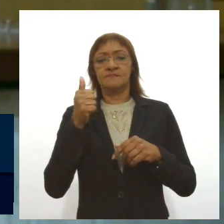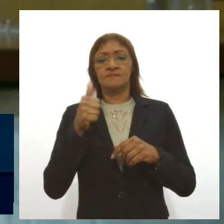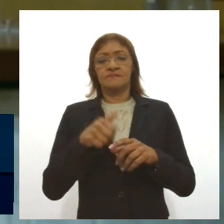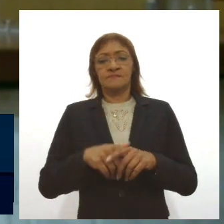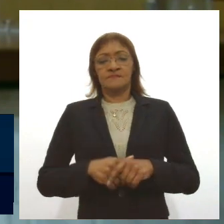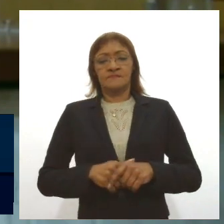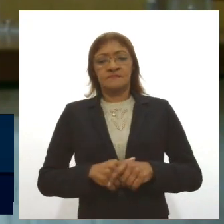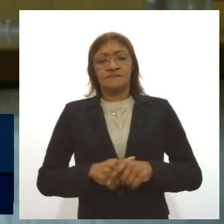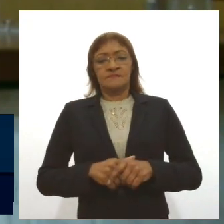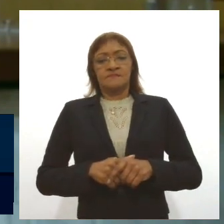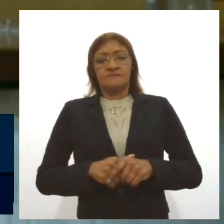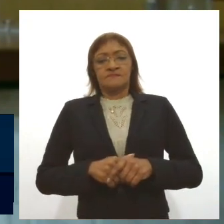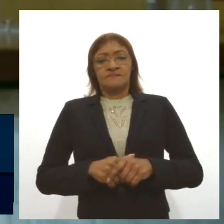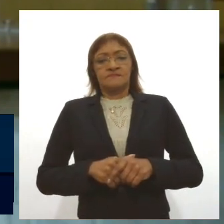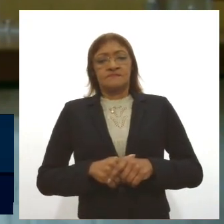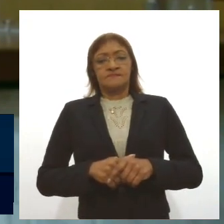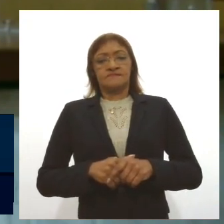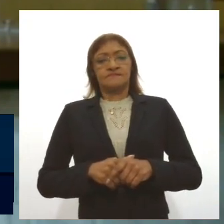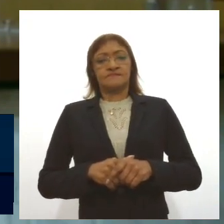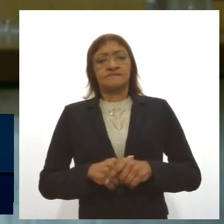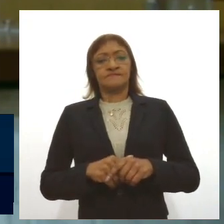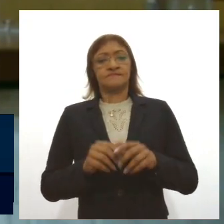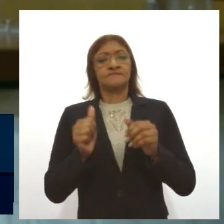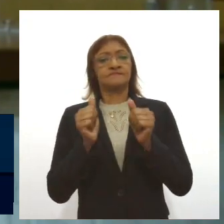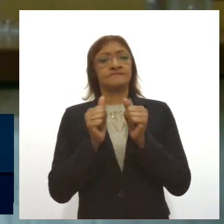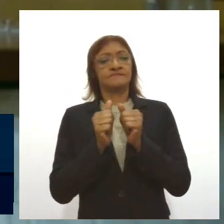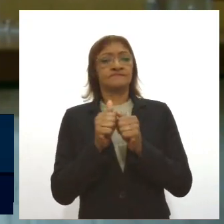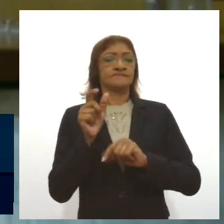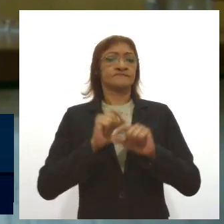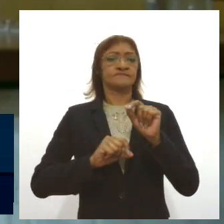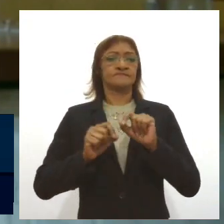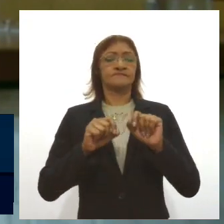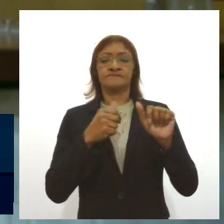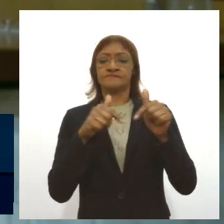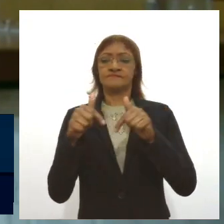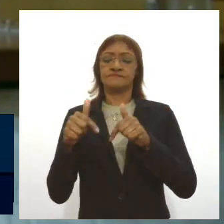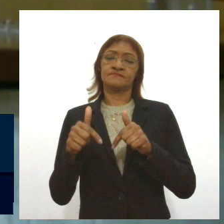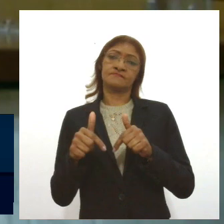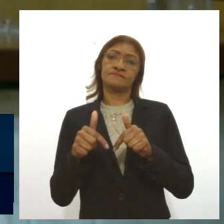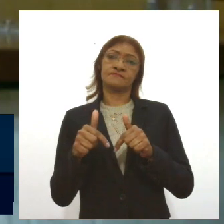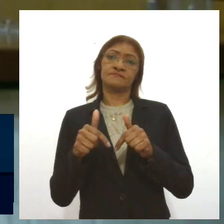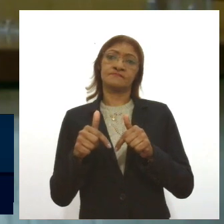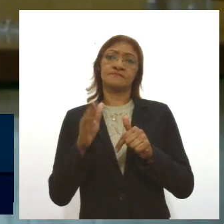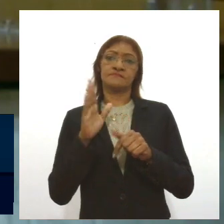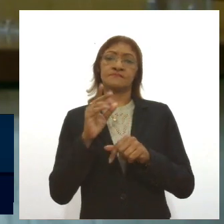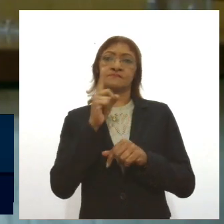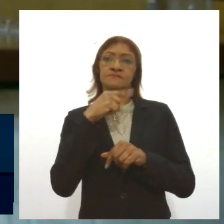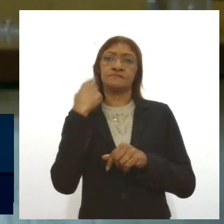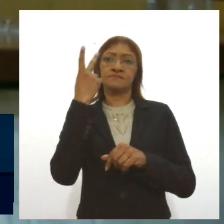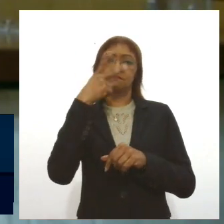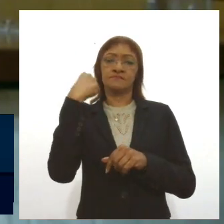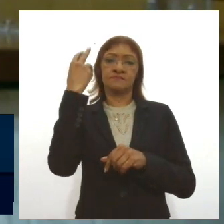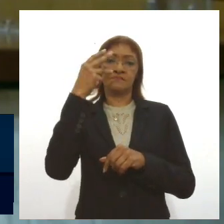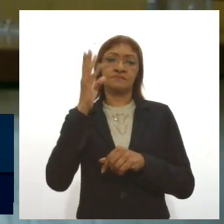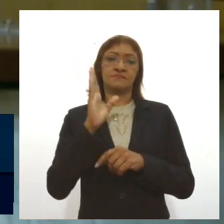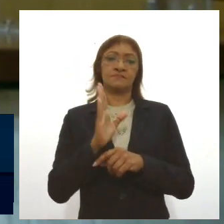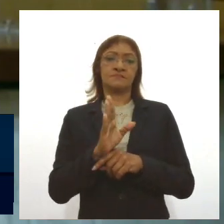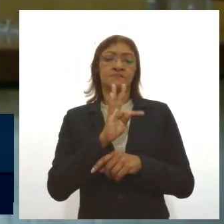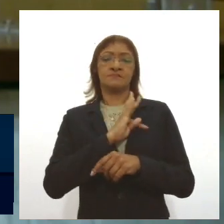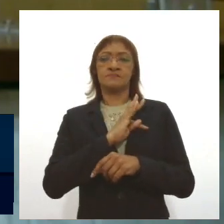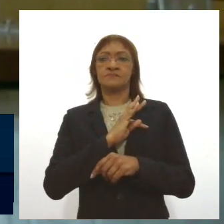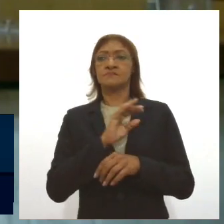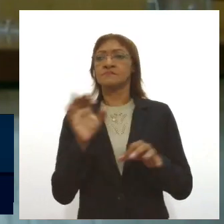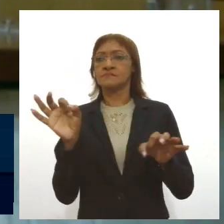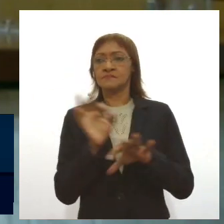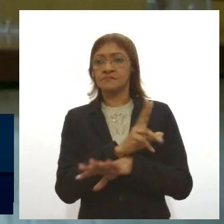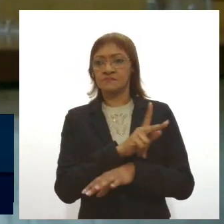a questão remuneratória, com a compensação de mais trabalho na ampliação da carga horária dos técnicos de enfermagem vinculados ao SAMU. Era isso,